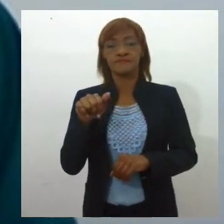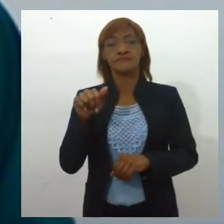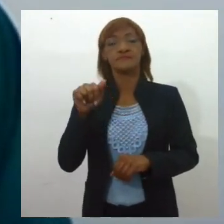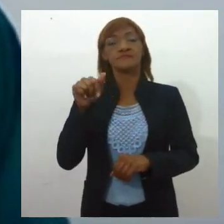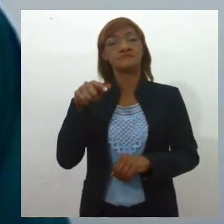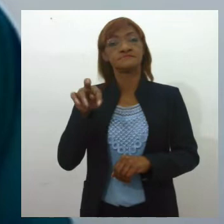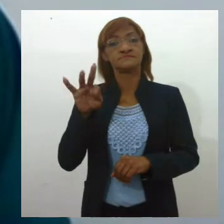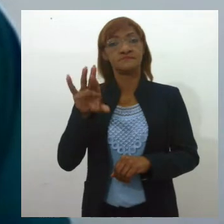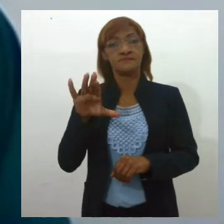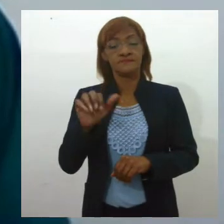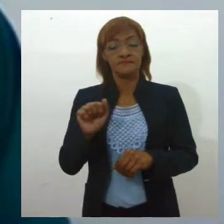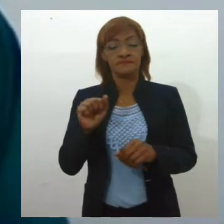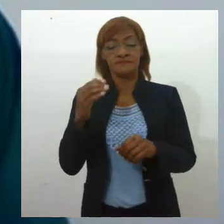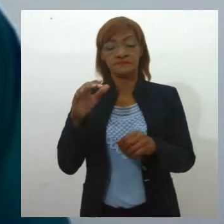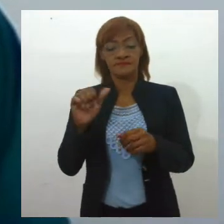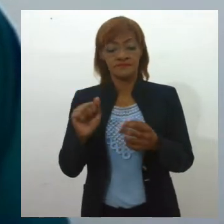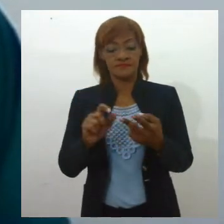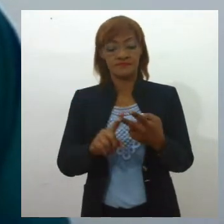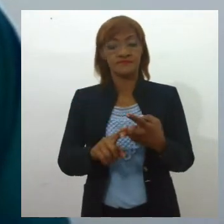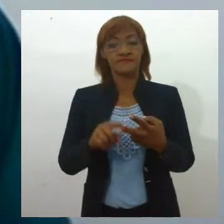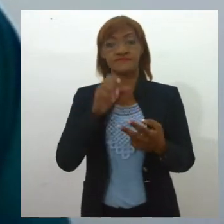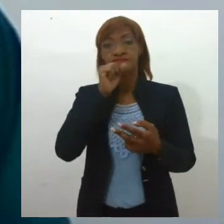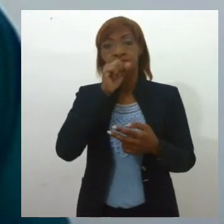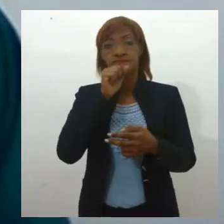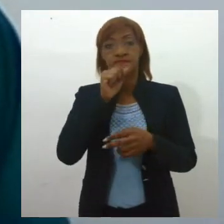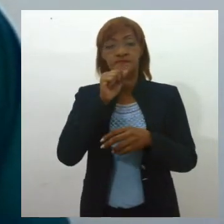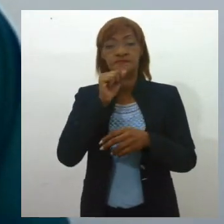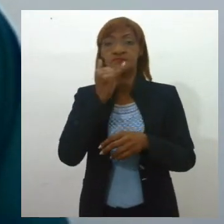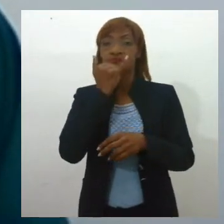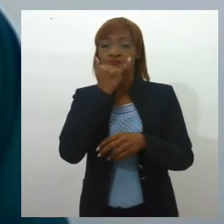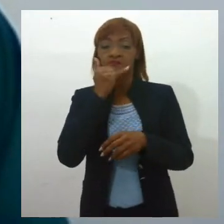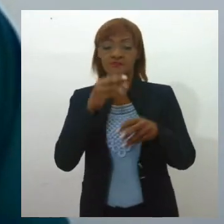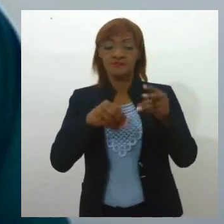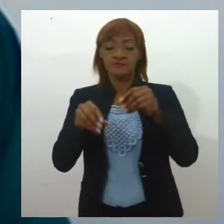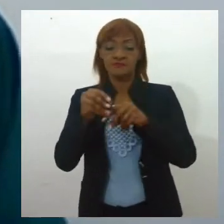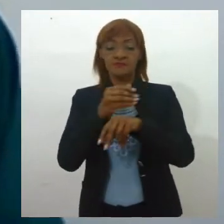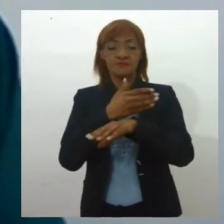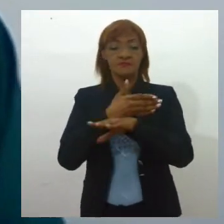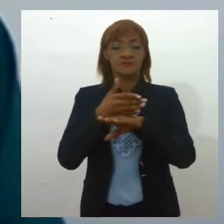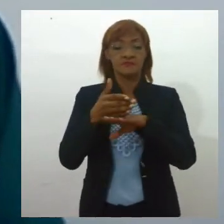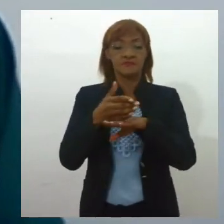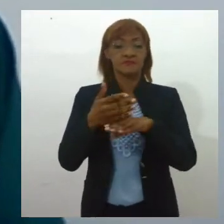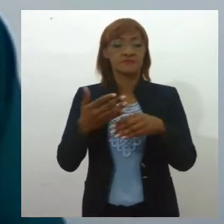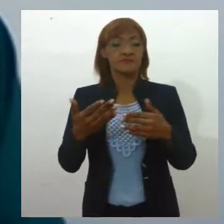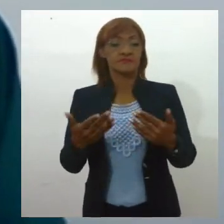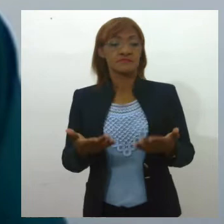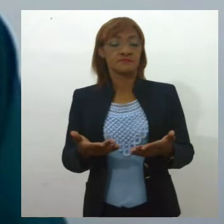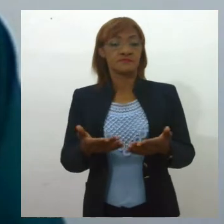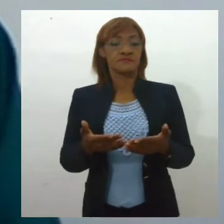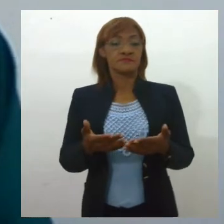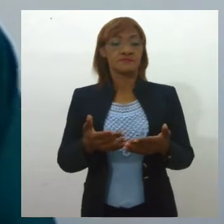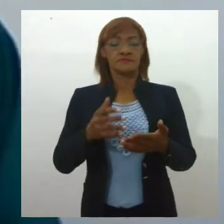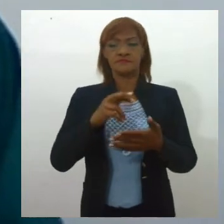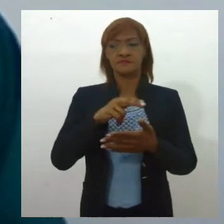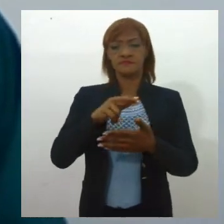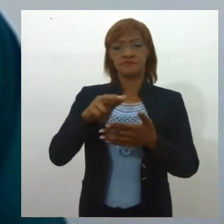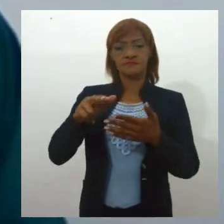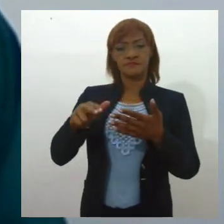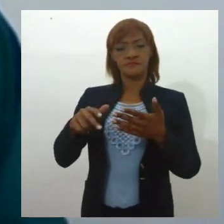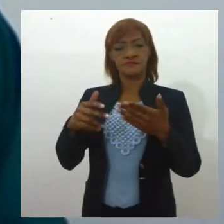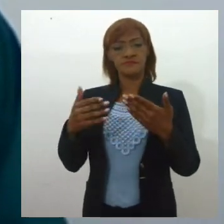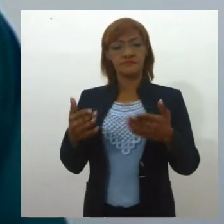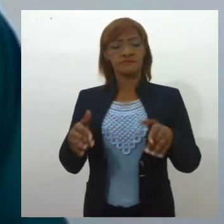Areia Branca, né? E também para a parte de agricultura irrigada. Então, e o próprio Cotiguiba, que